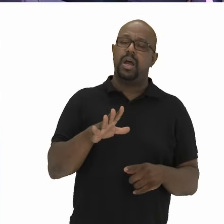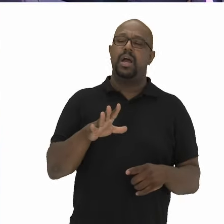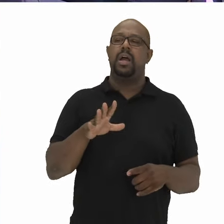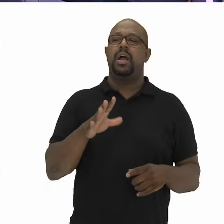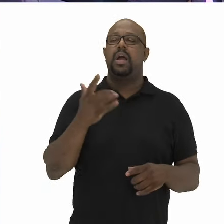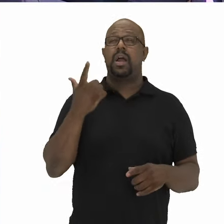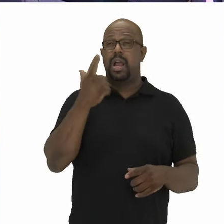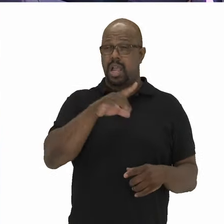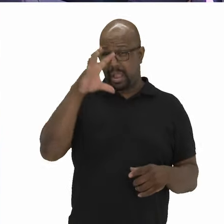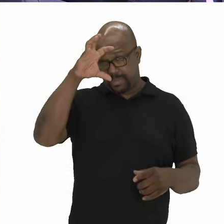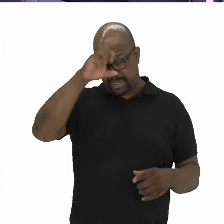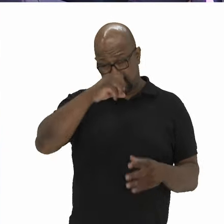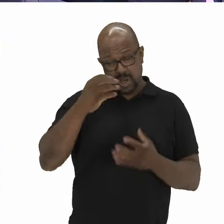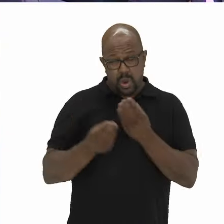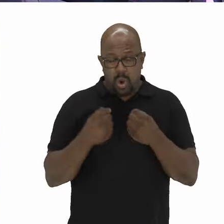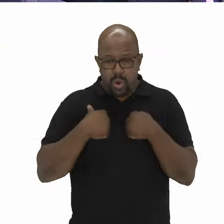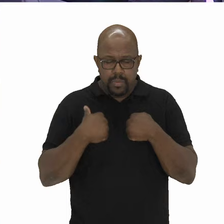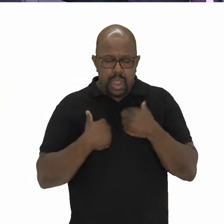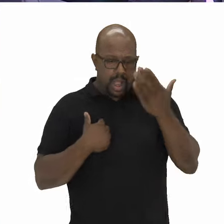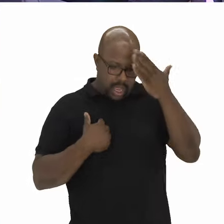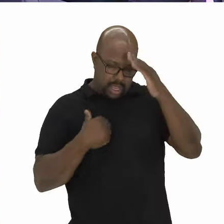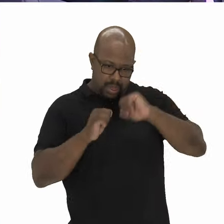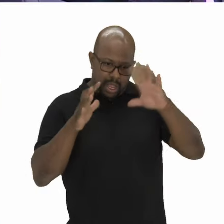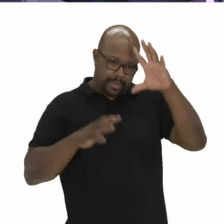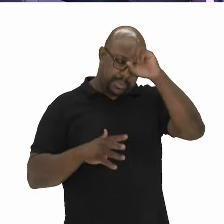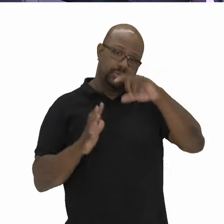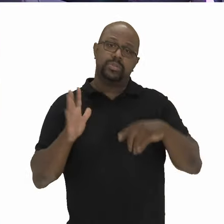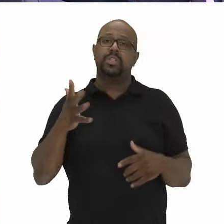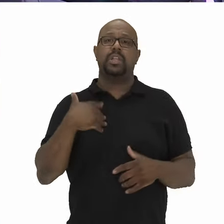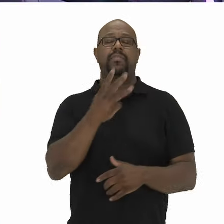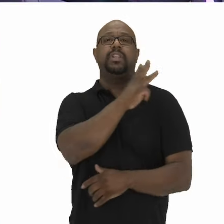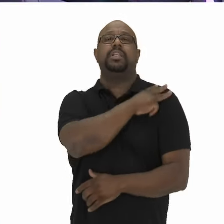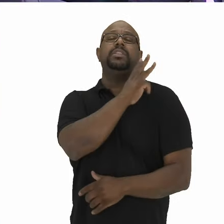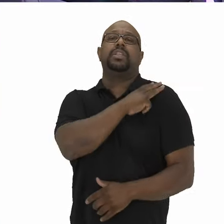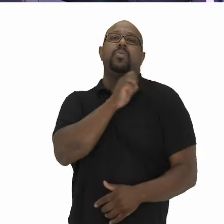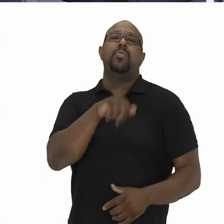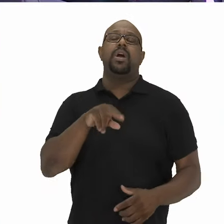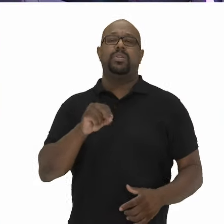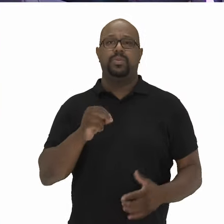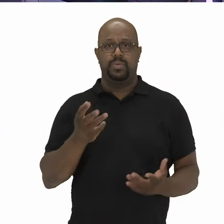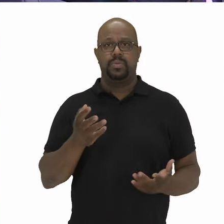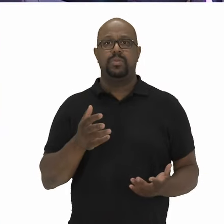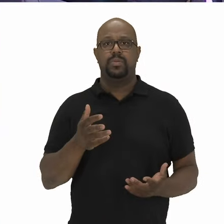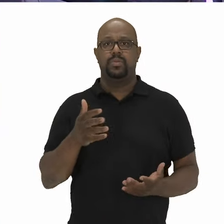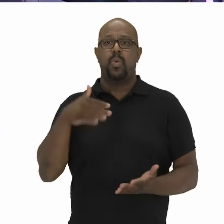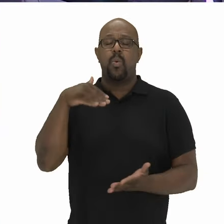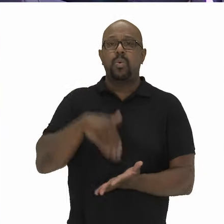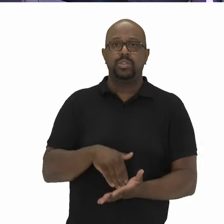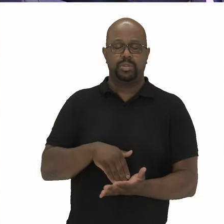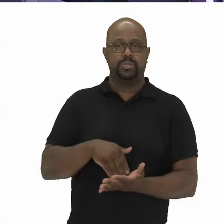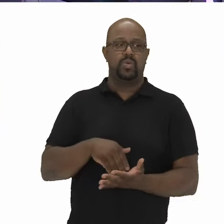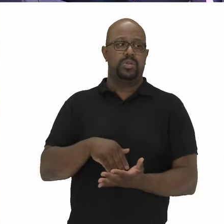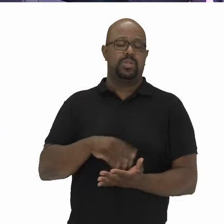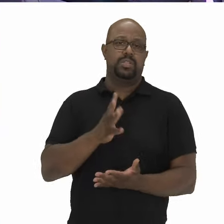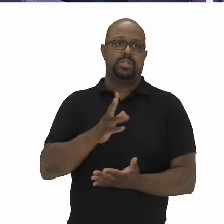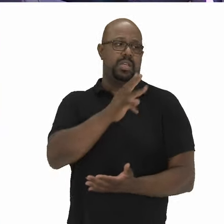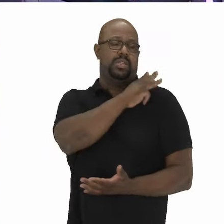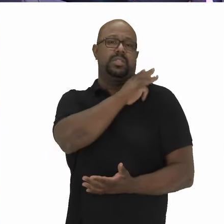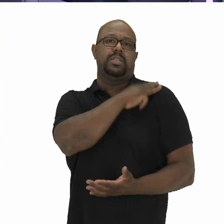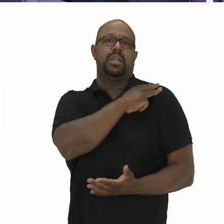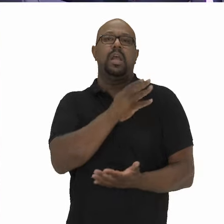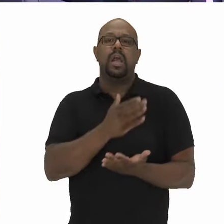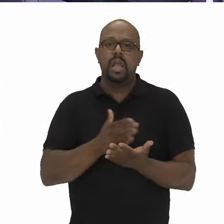só fomos aprender como eu aprendia quando eu tava no terceiro ano do ensino médio o último ano do